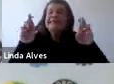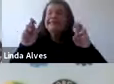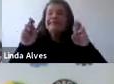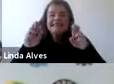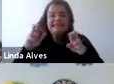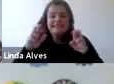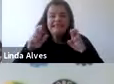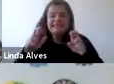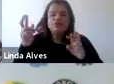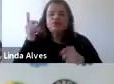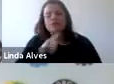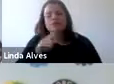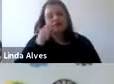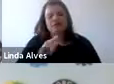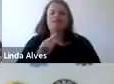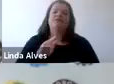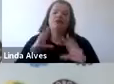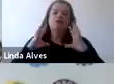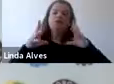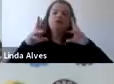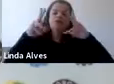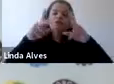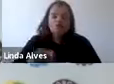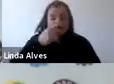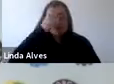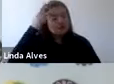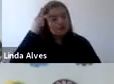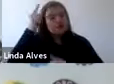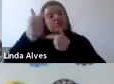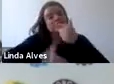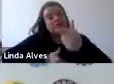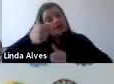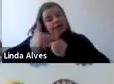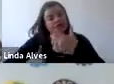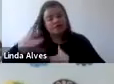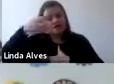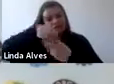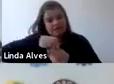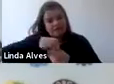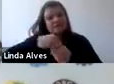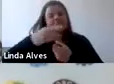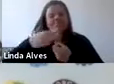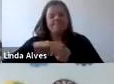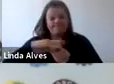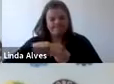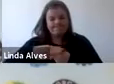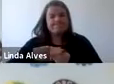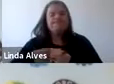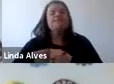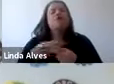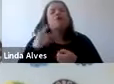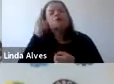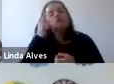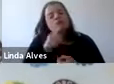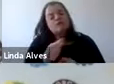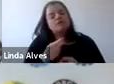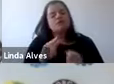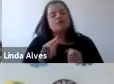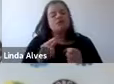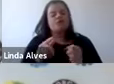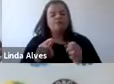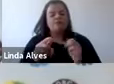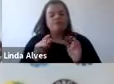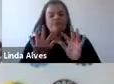que todos os trabalhadores do Brasil que estão nas plantas da Volkswagen terminem essa jornada todos em